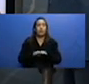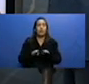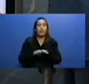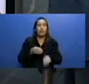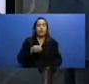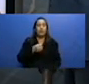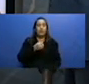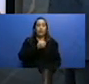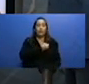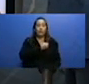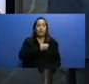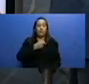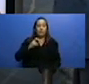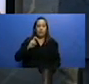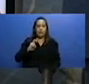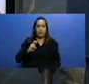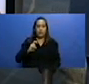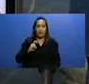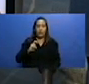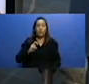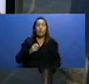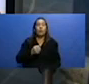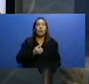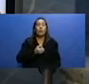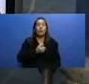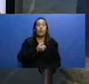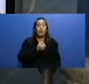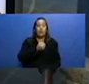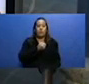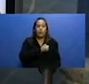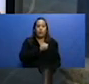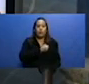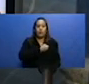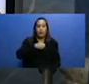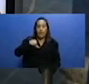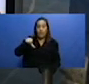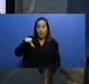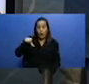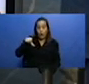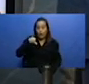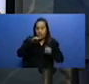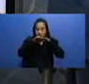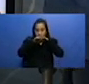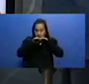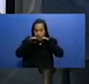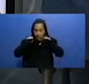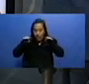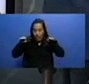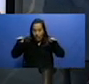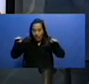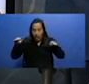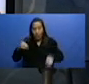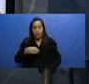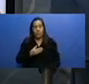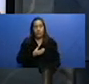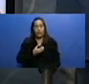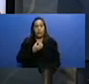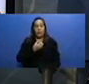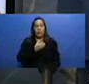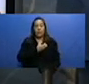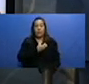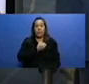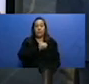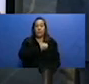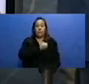soma 5 com a coluna da soma 9. E a coluna da soma 6, olha